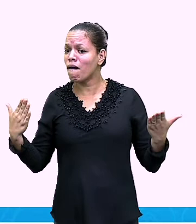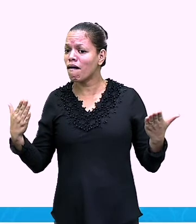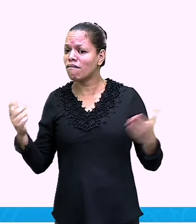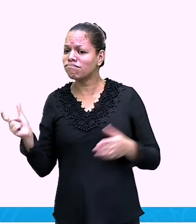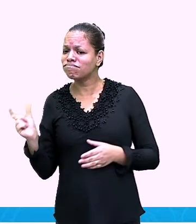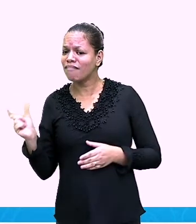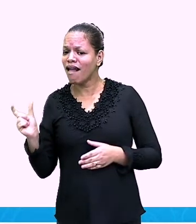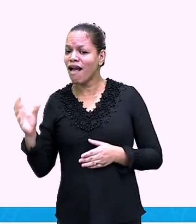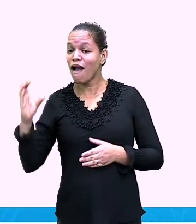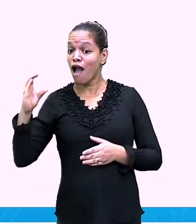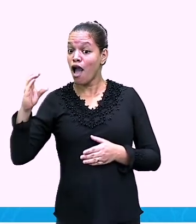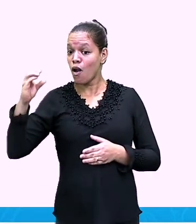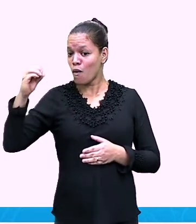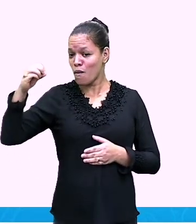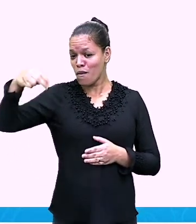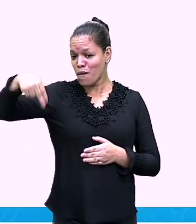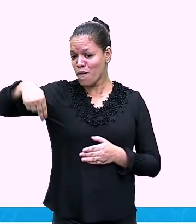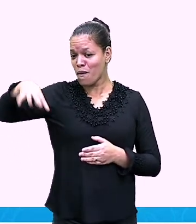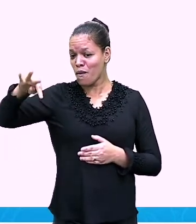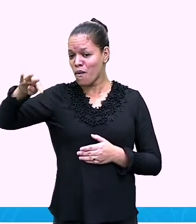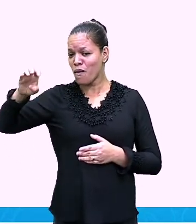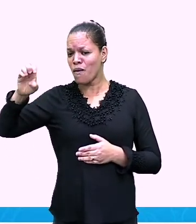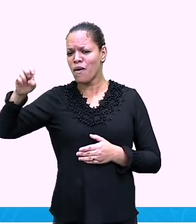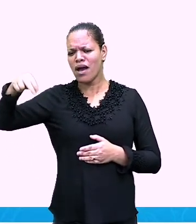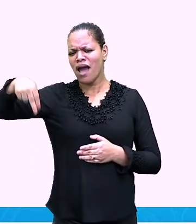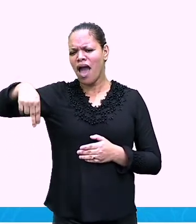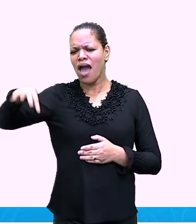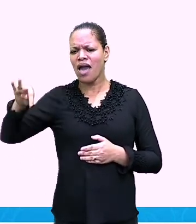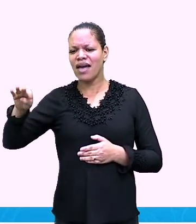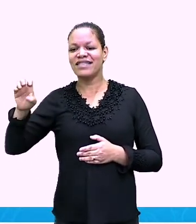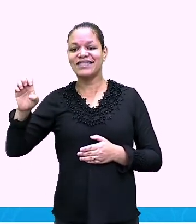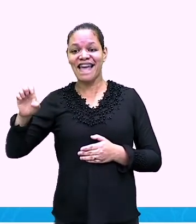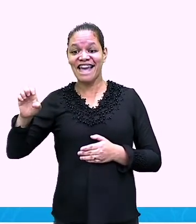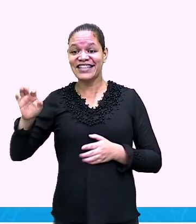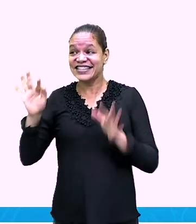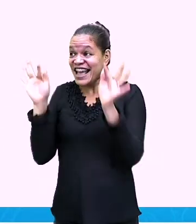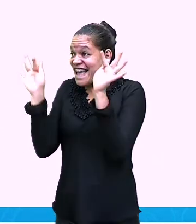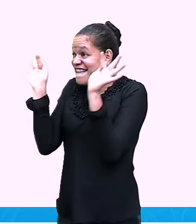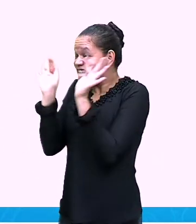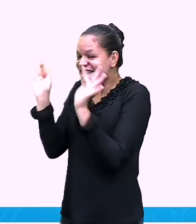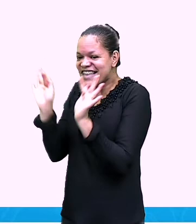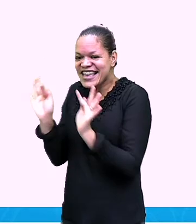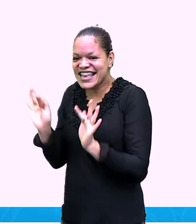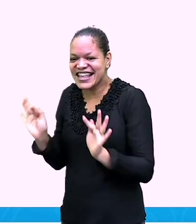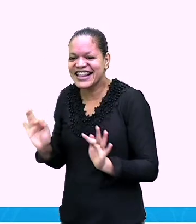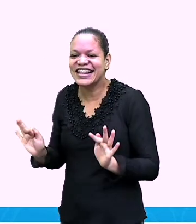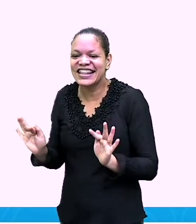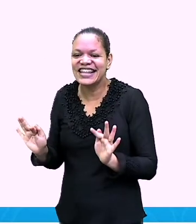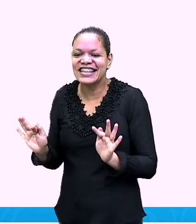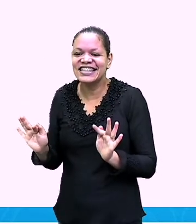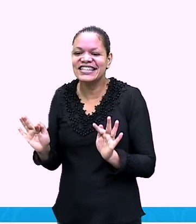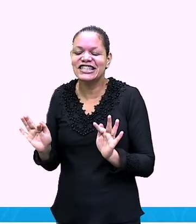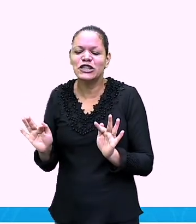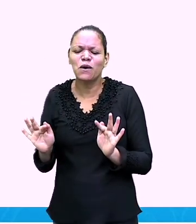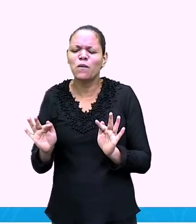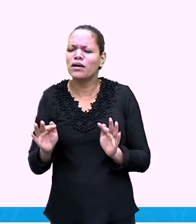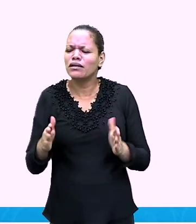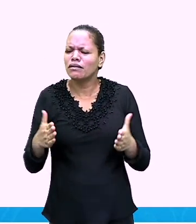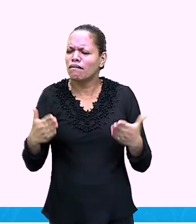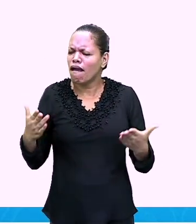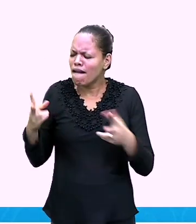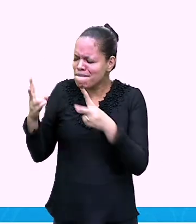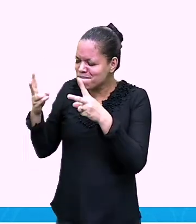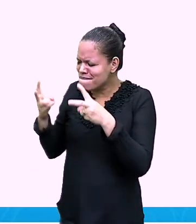jeito que o João ficou depois que ele entendeu o distúrbio que ele tinha, resolveu se consultar, a mãe dele ajudando, a escola ajudando, a